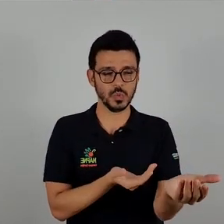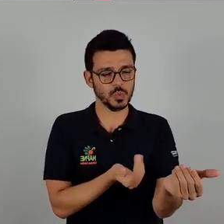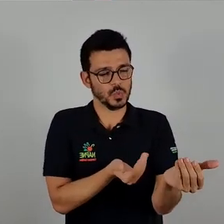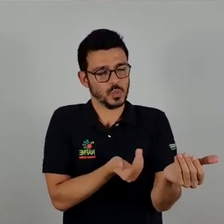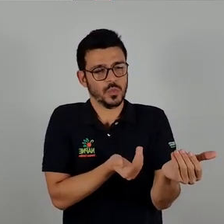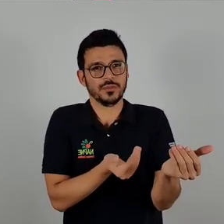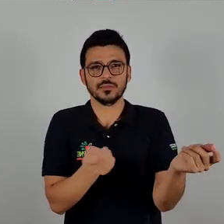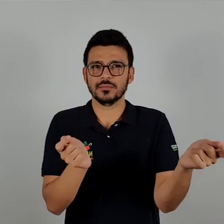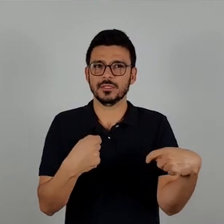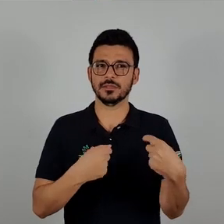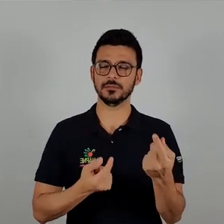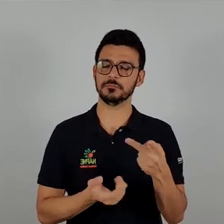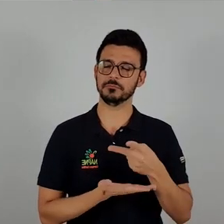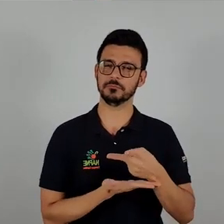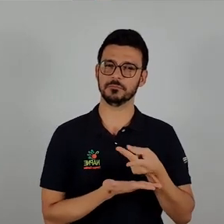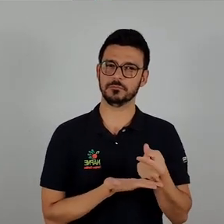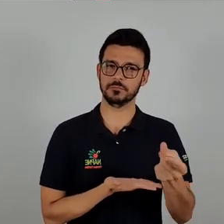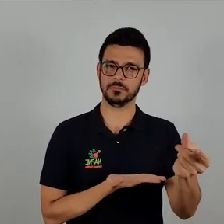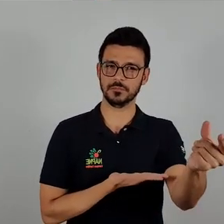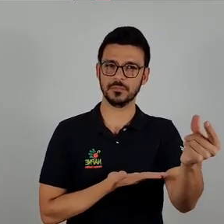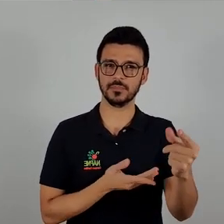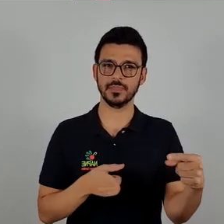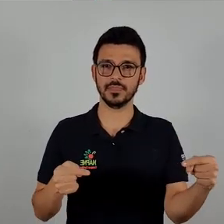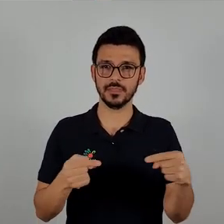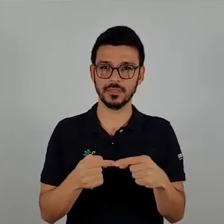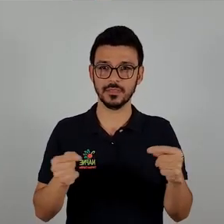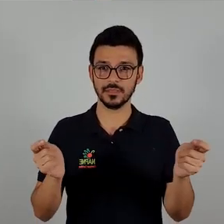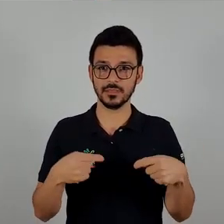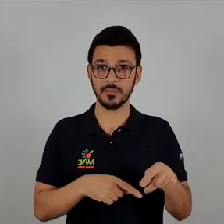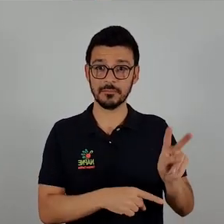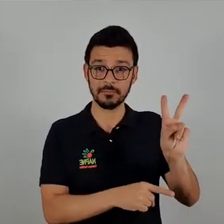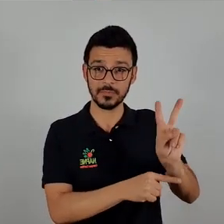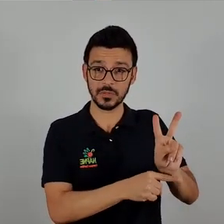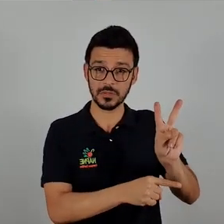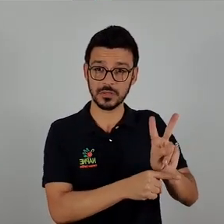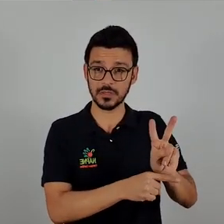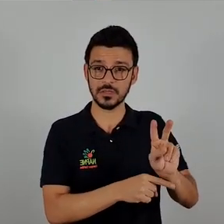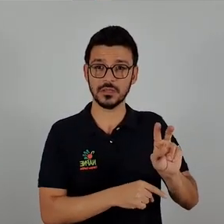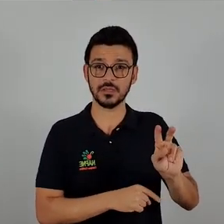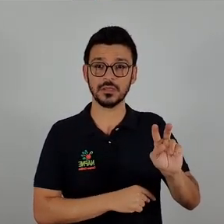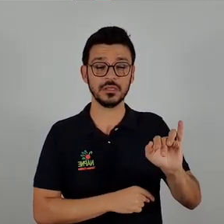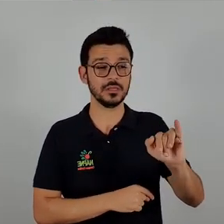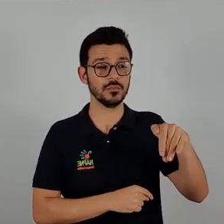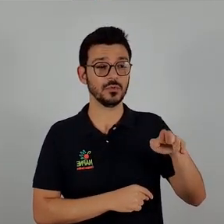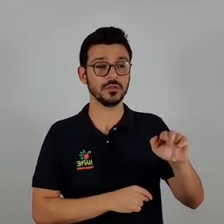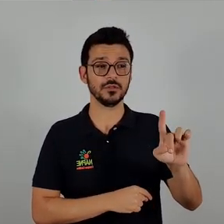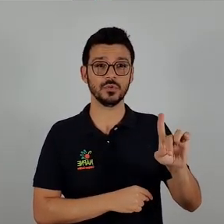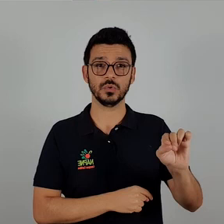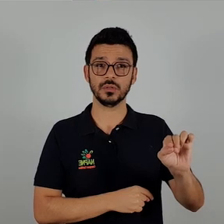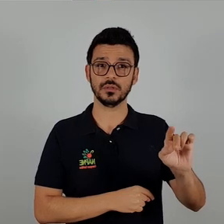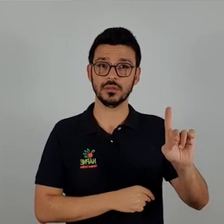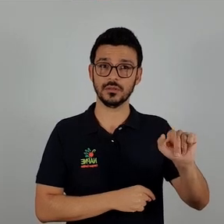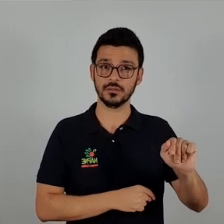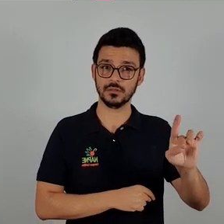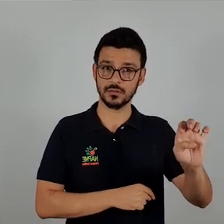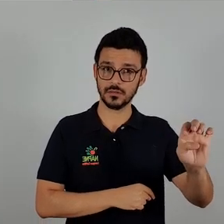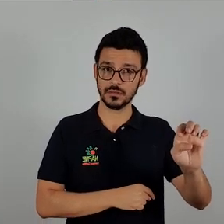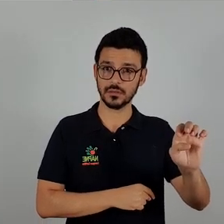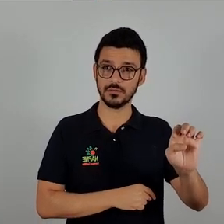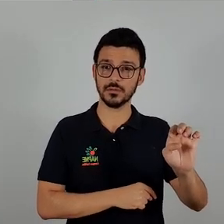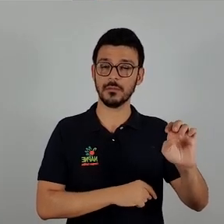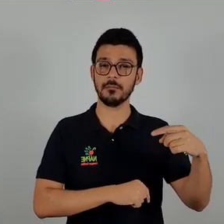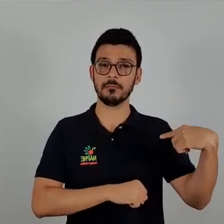Validação científica por pesquisas modernas, muito mais antiga. E aqui está o segredo que eu quero que vocês